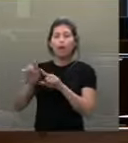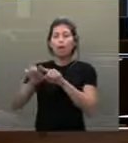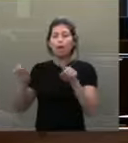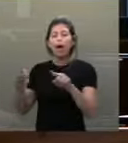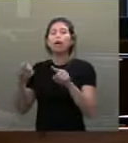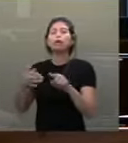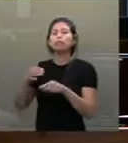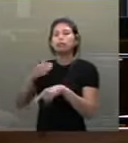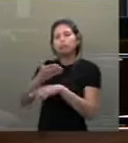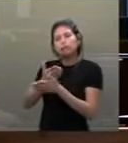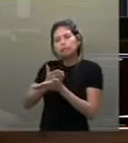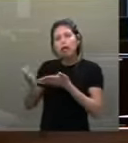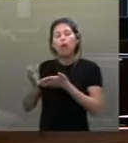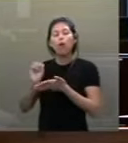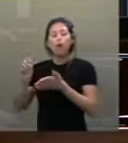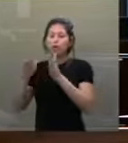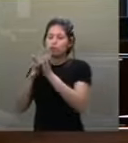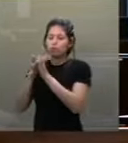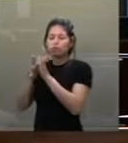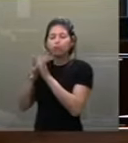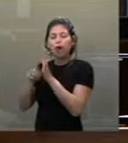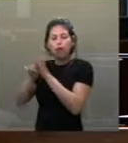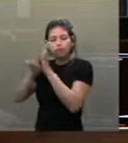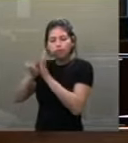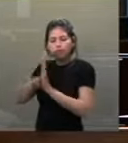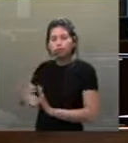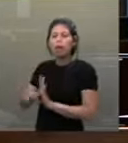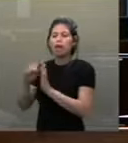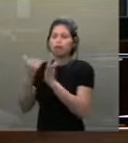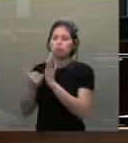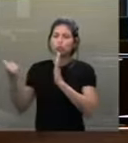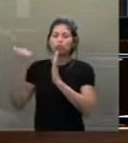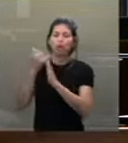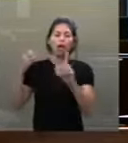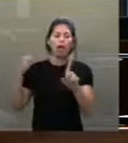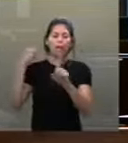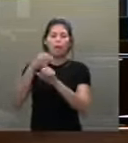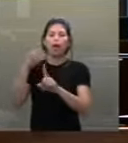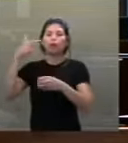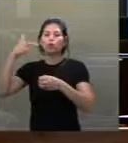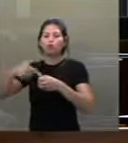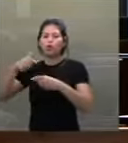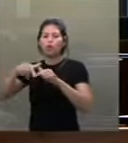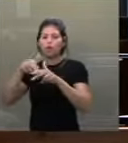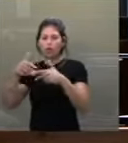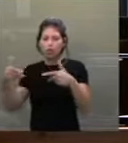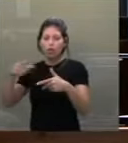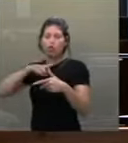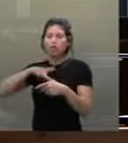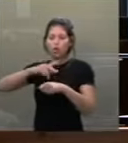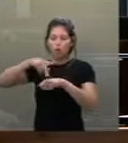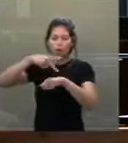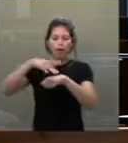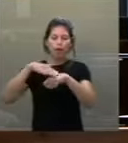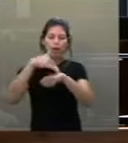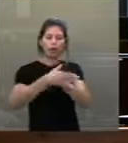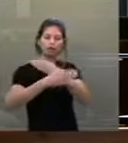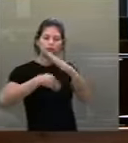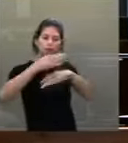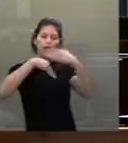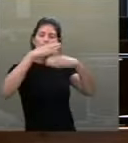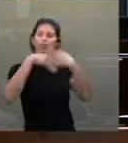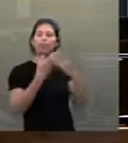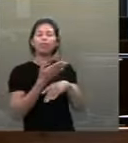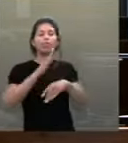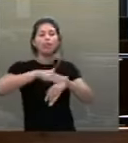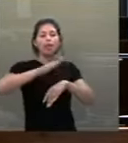FMI aponta que os impactos da alta de preços de combustíveis atingem países em desenvolvimento por mais